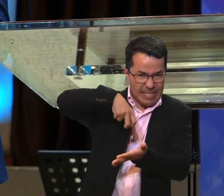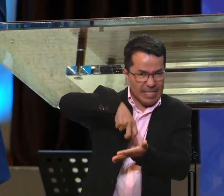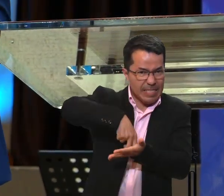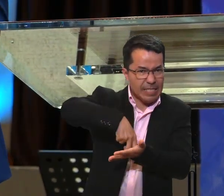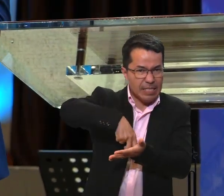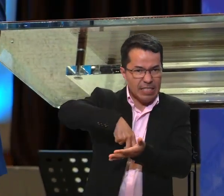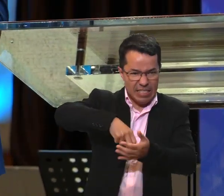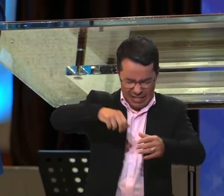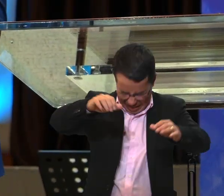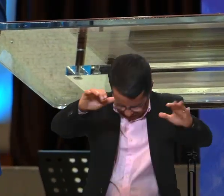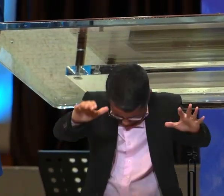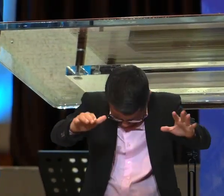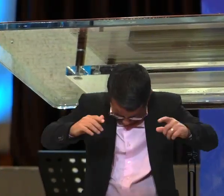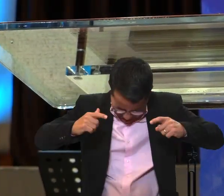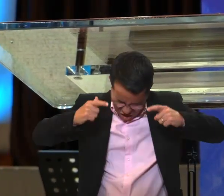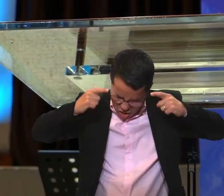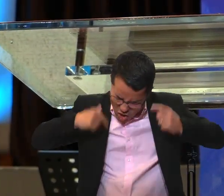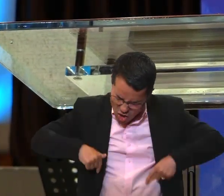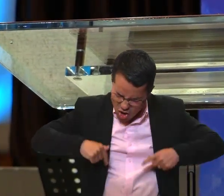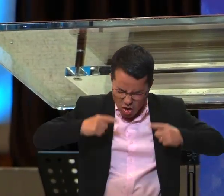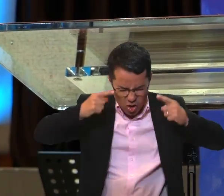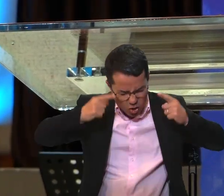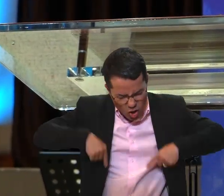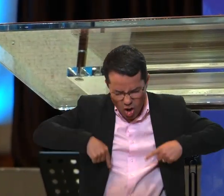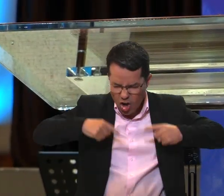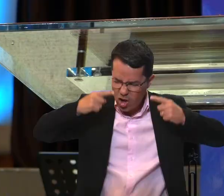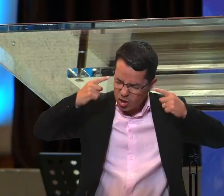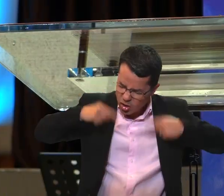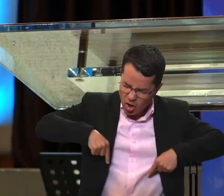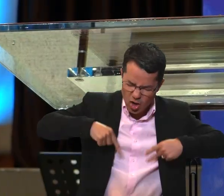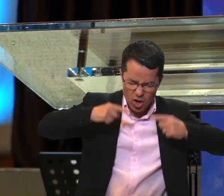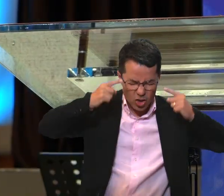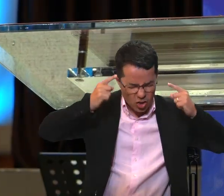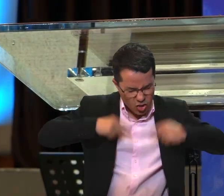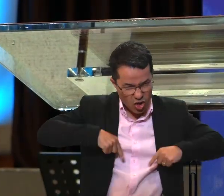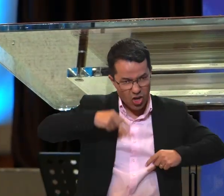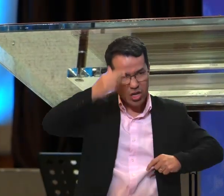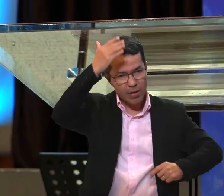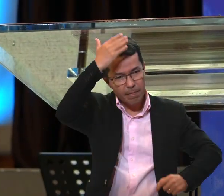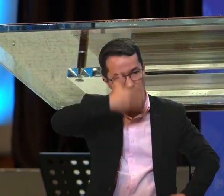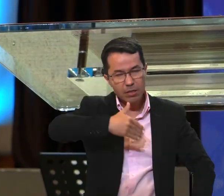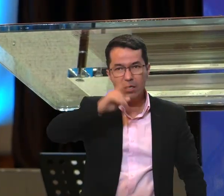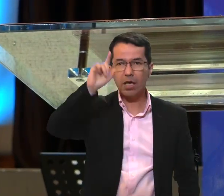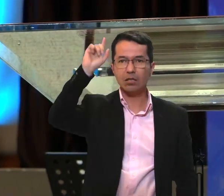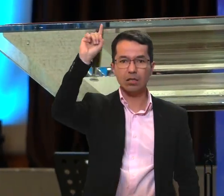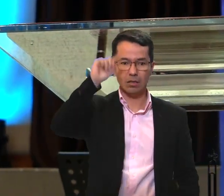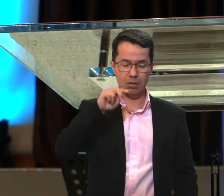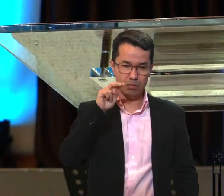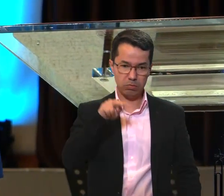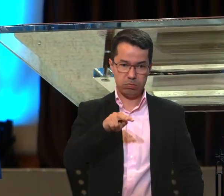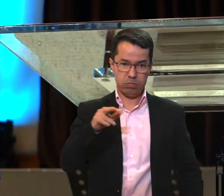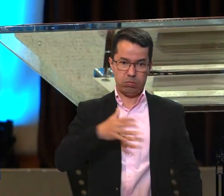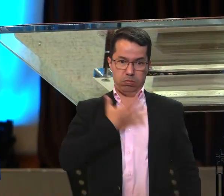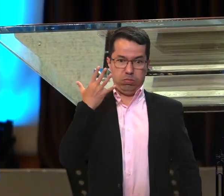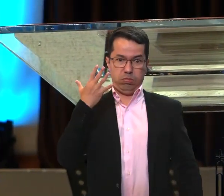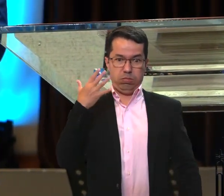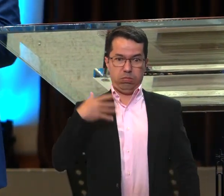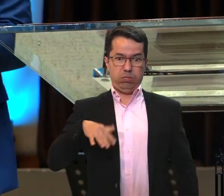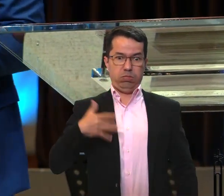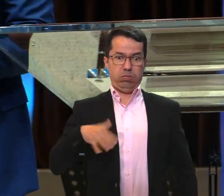no chão e ele chorava na presença de Deus. Se humilhar.